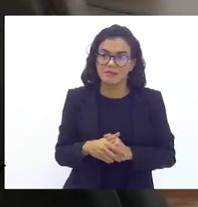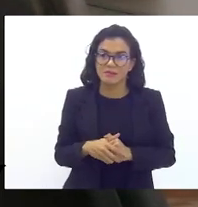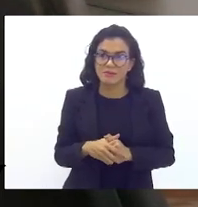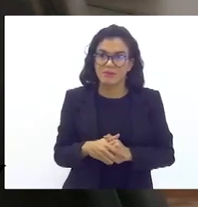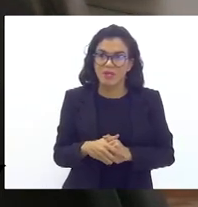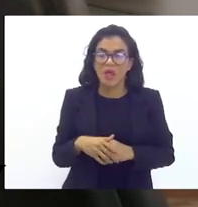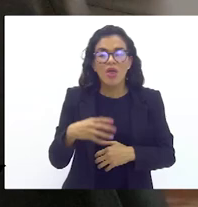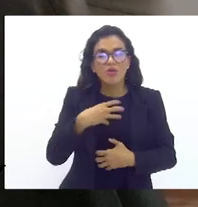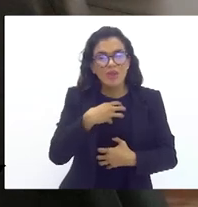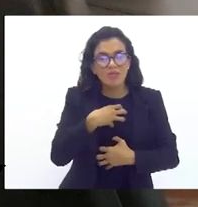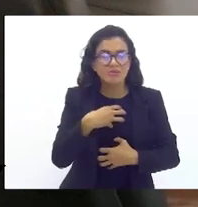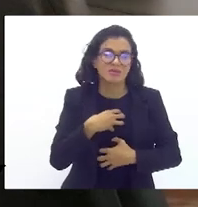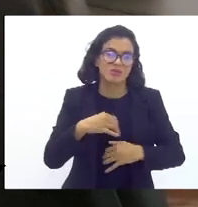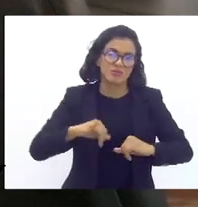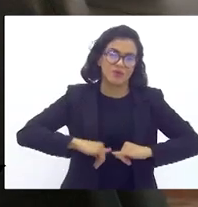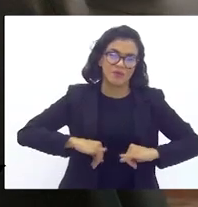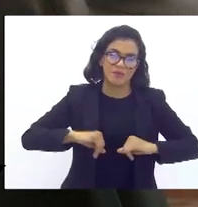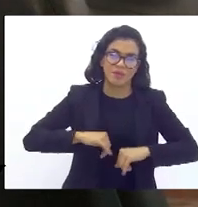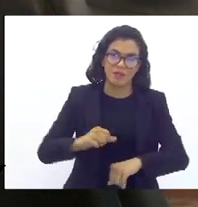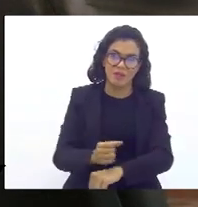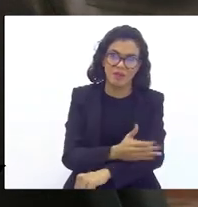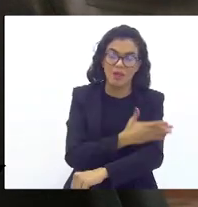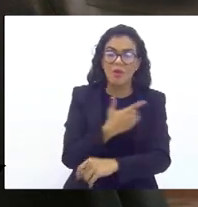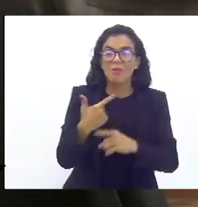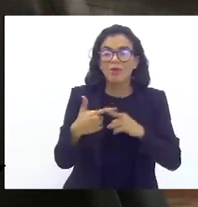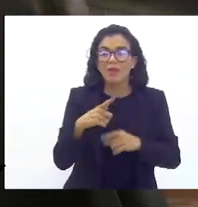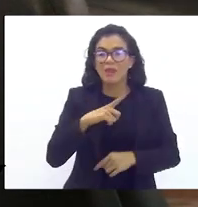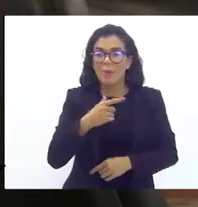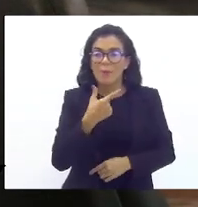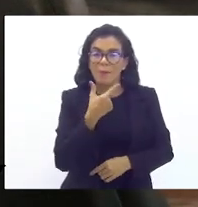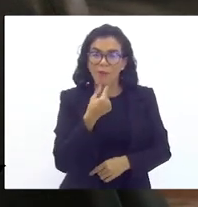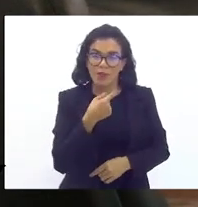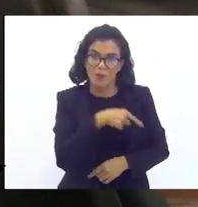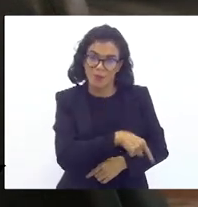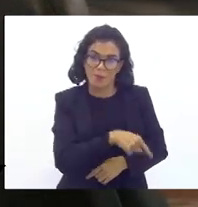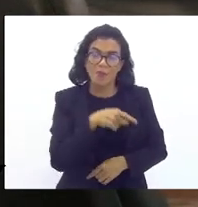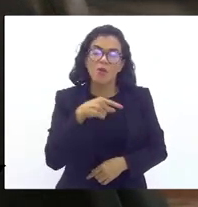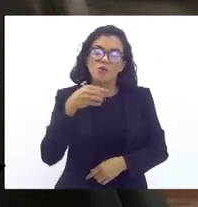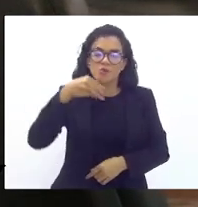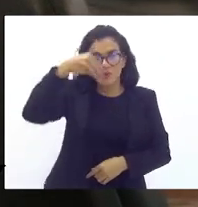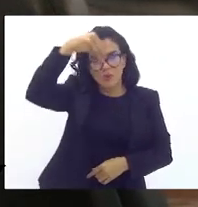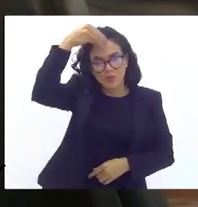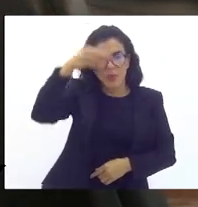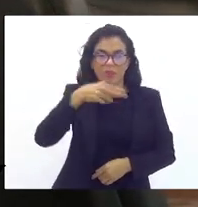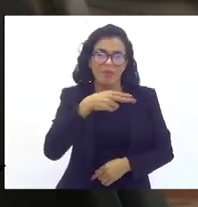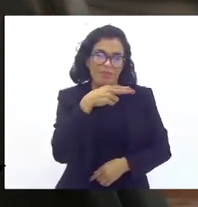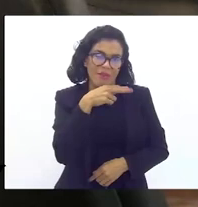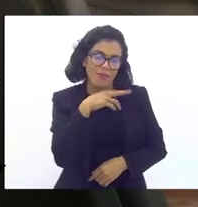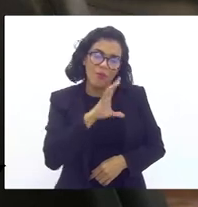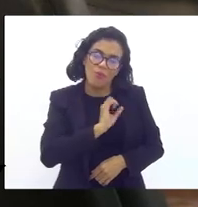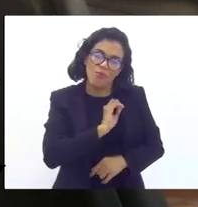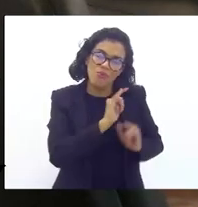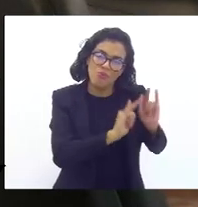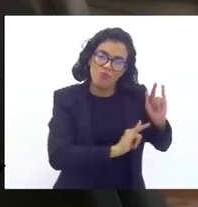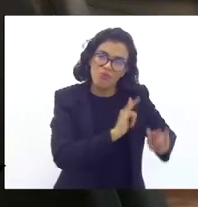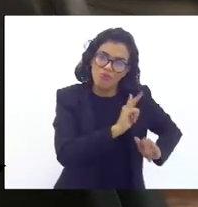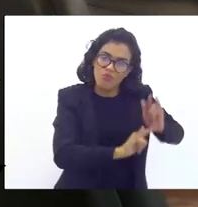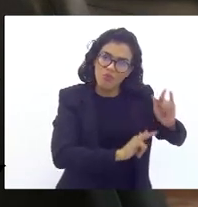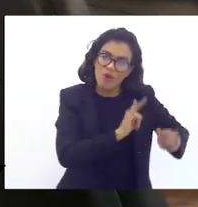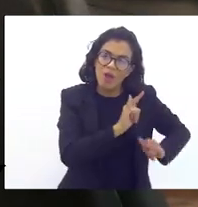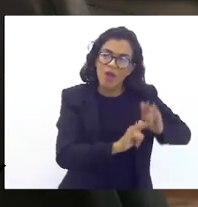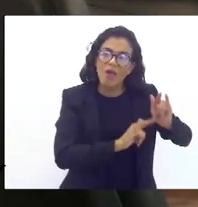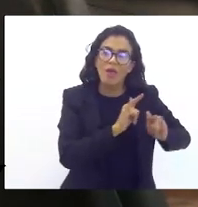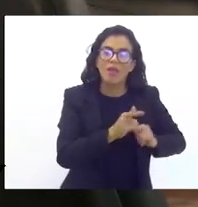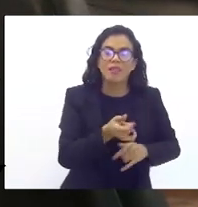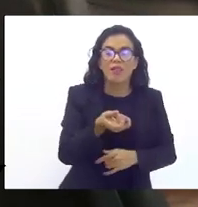de estar com vocês porque tem um menino que meu netinho é meu sobrinho Neto que eu amo muito botaram